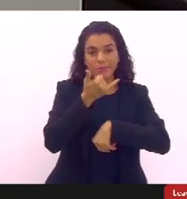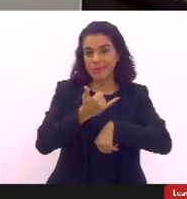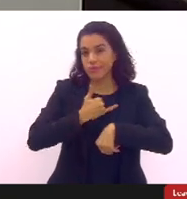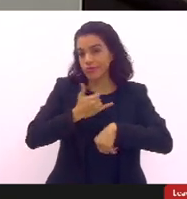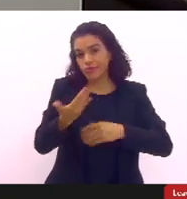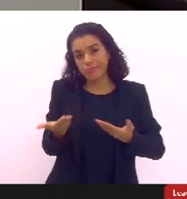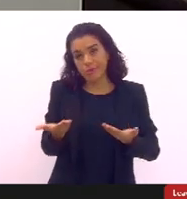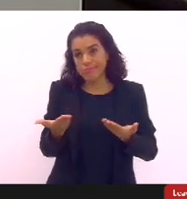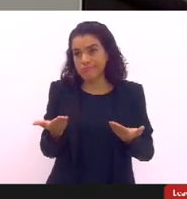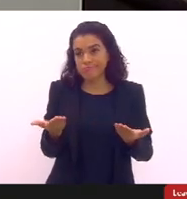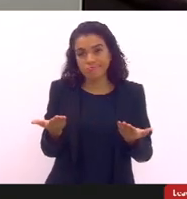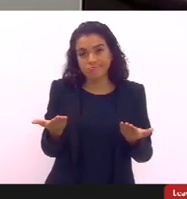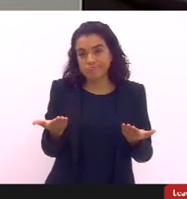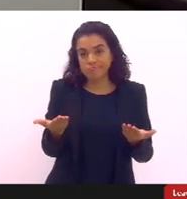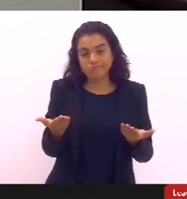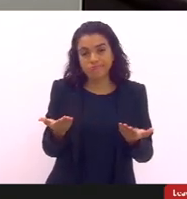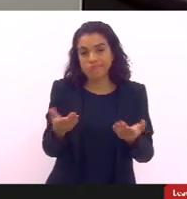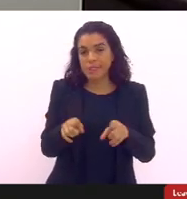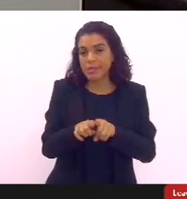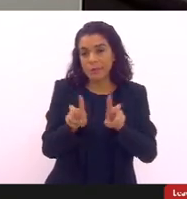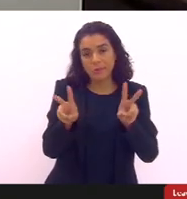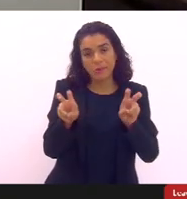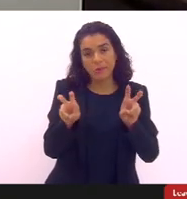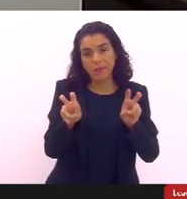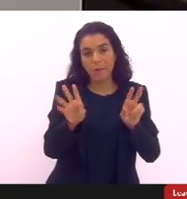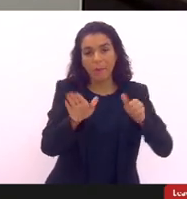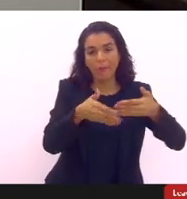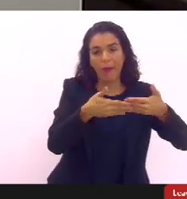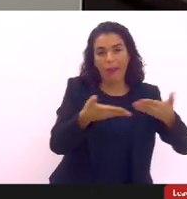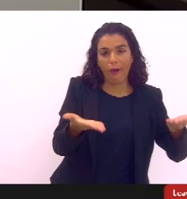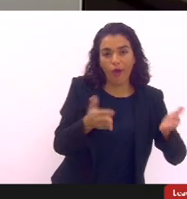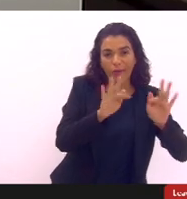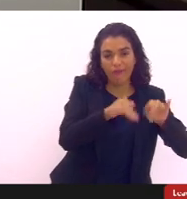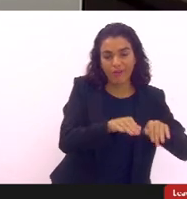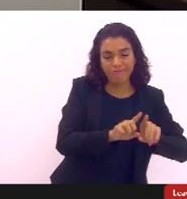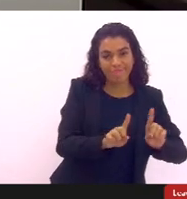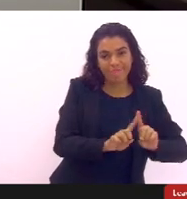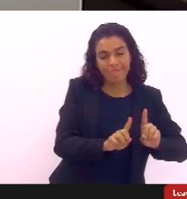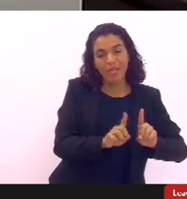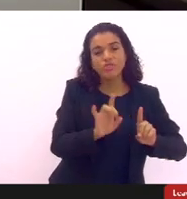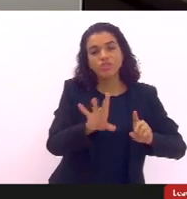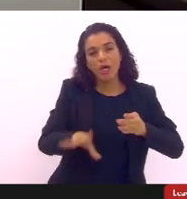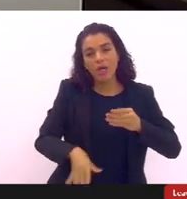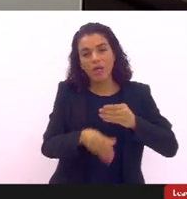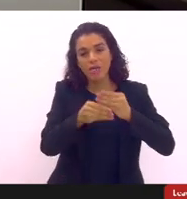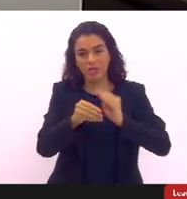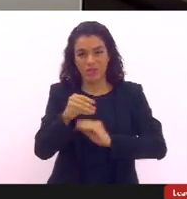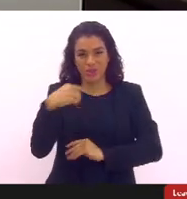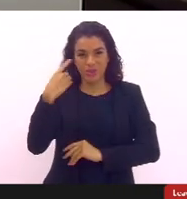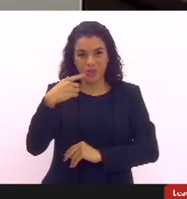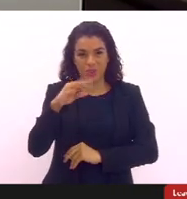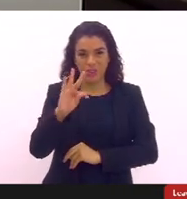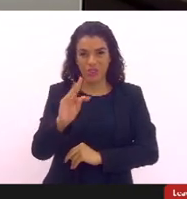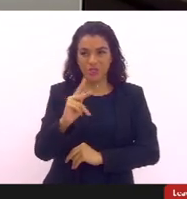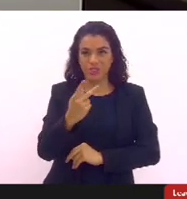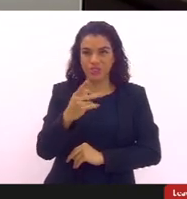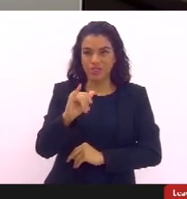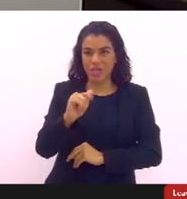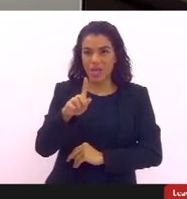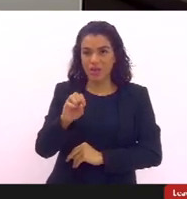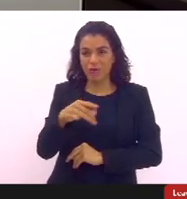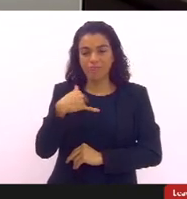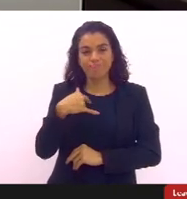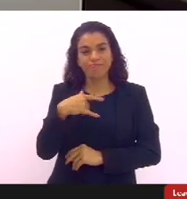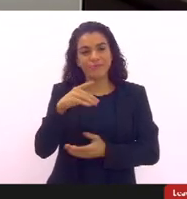não... E esse tema não vai se encerrar agora, né? Então, só para colocar, doutor Tiago, que eu saio daqui com